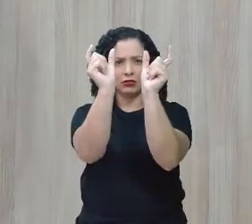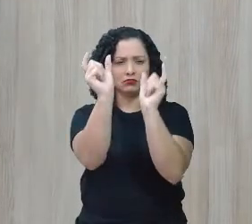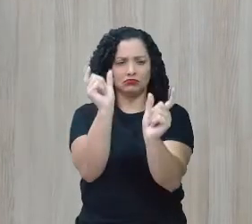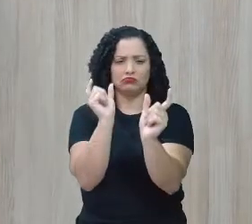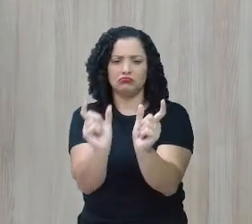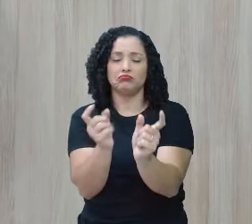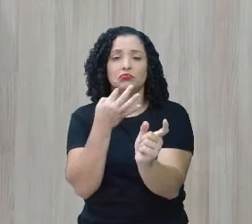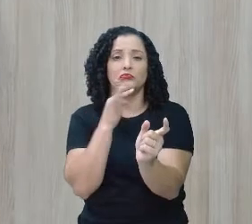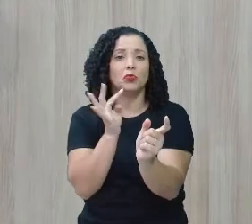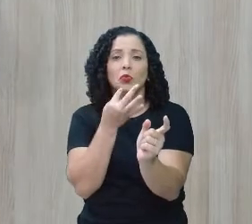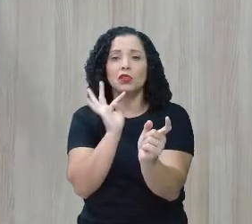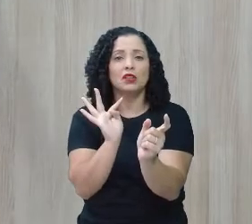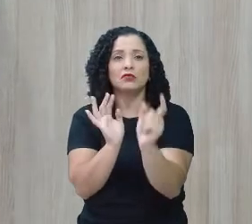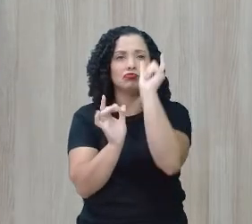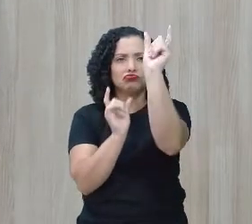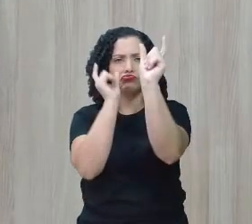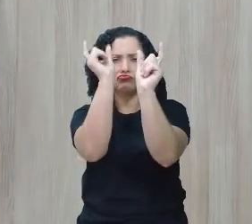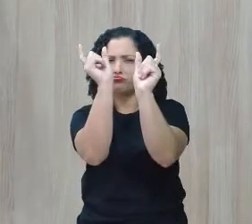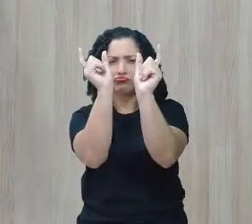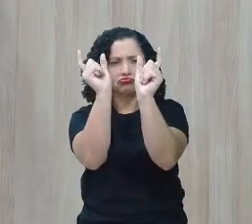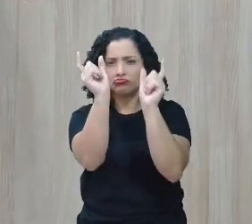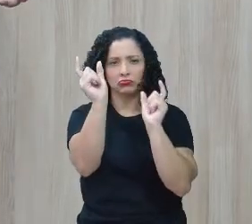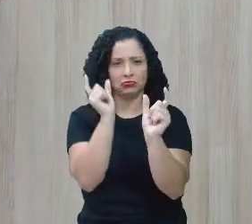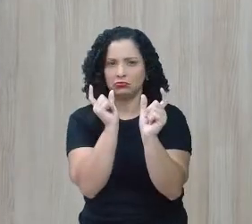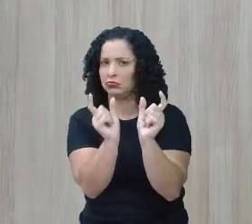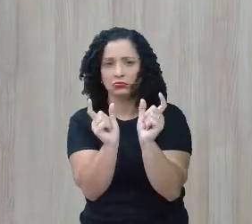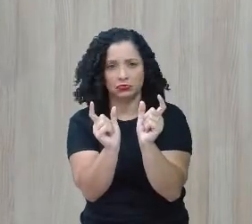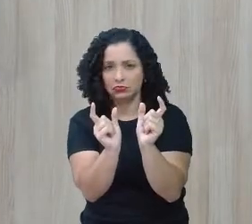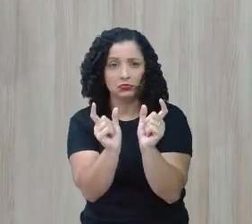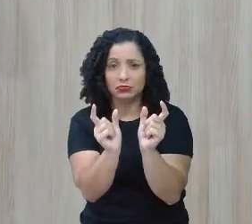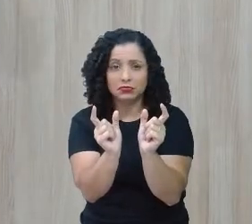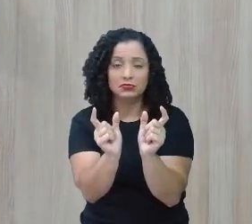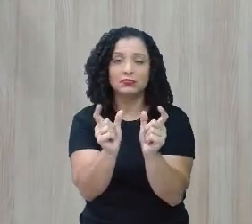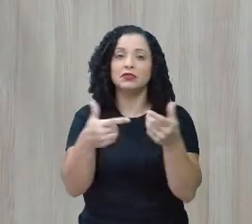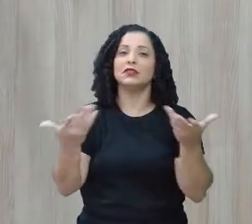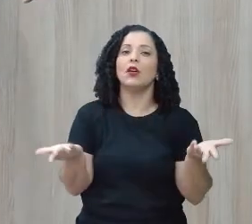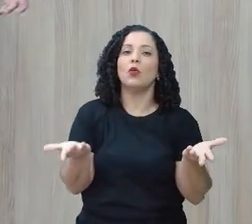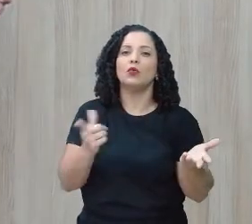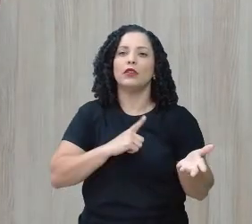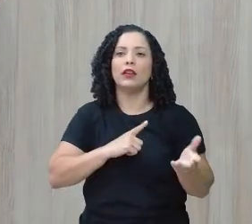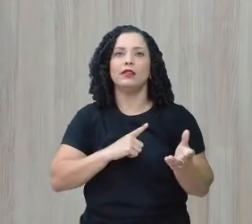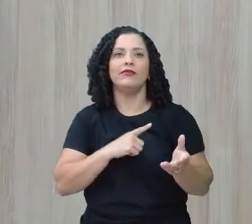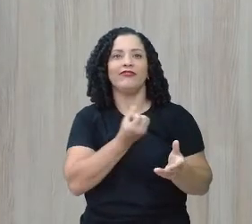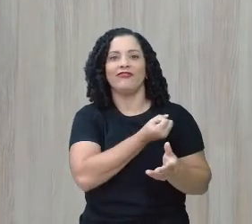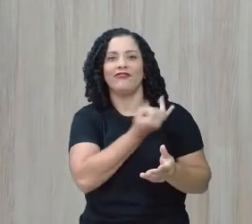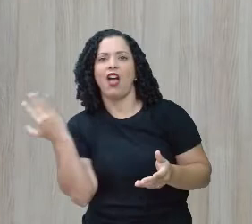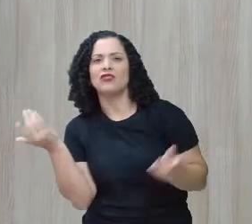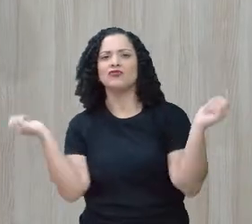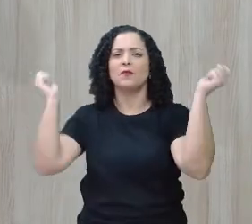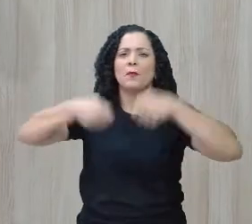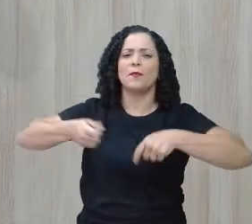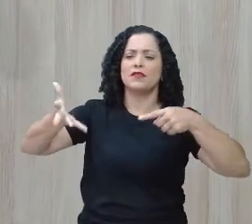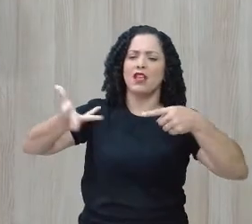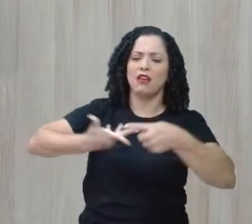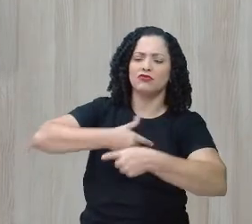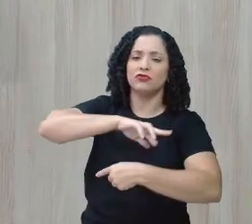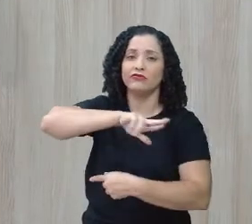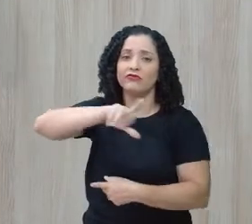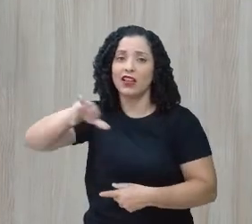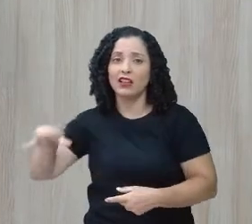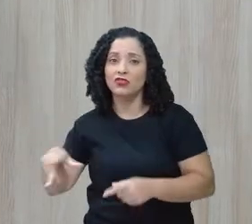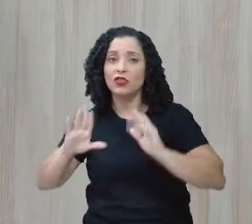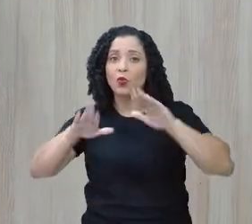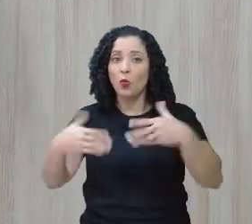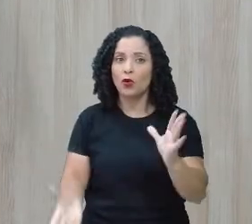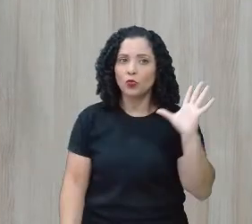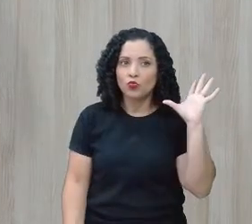desconhecidos. E aí, para cada equação dessa, a gente encontra infinitas soluções, tá bom? Quando a gente faz a